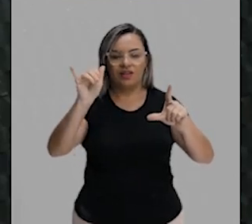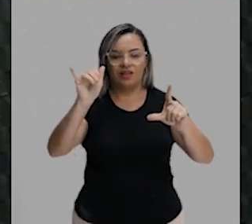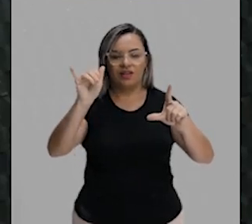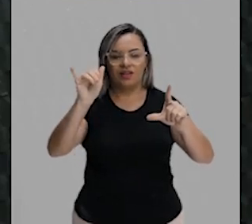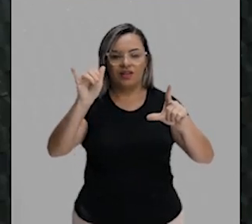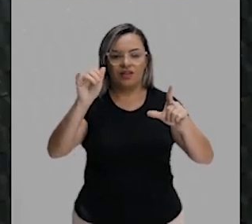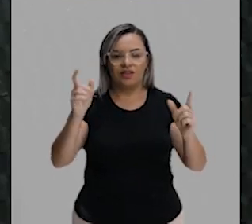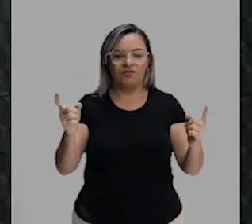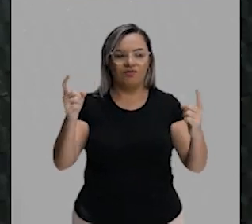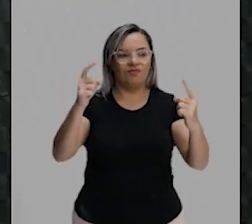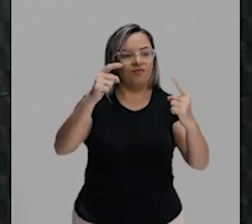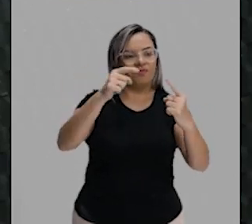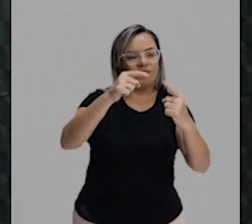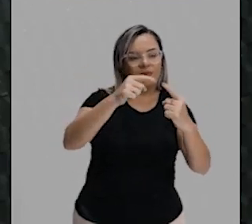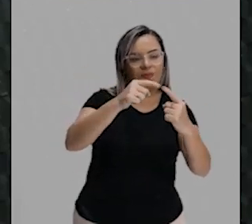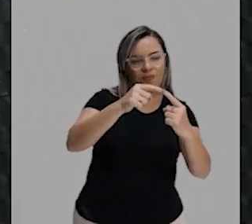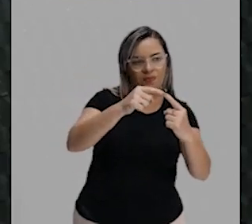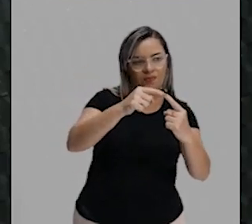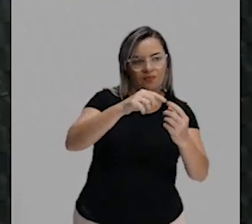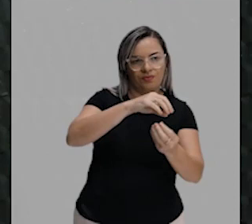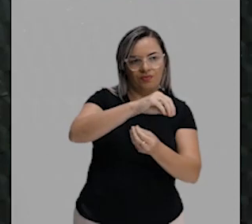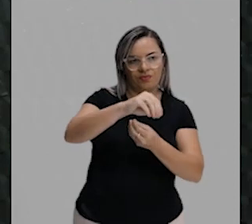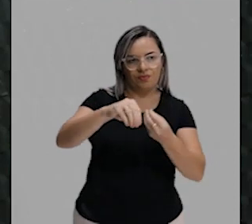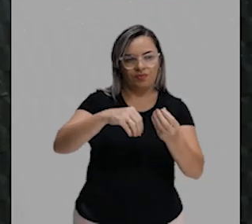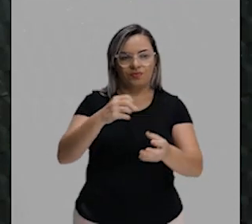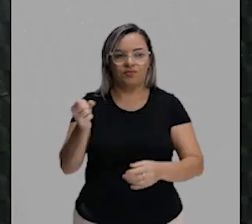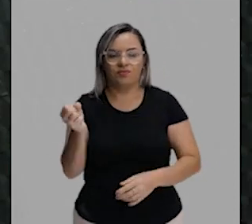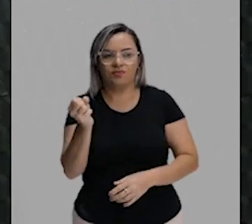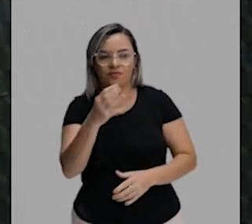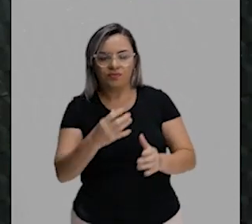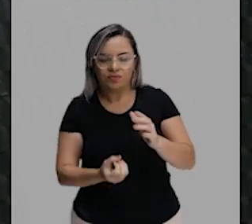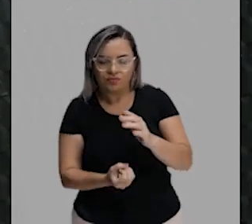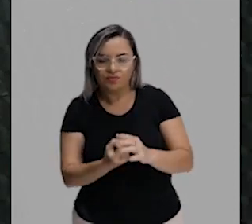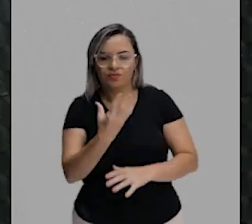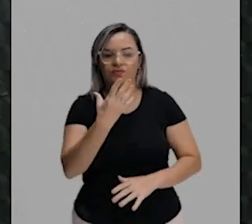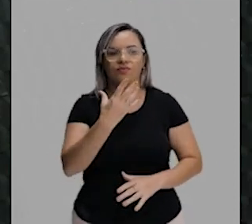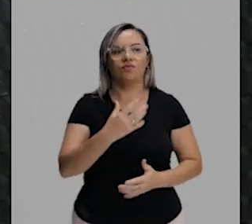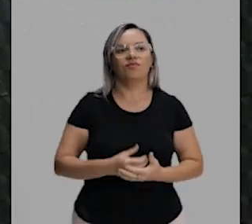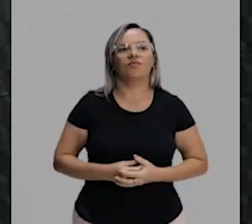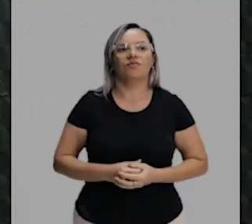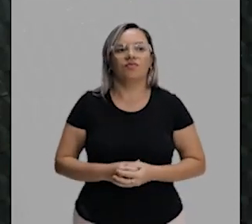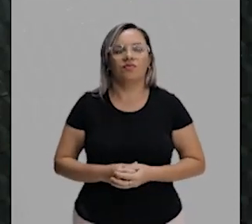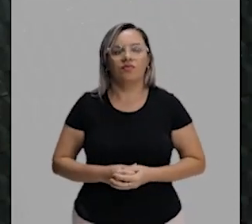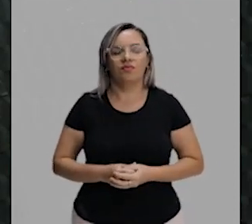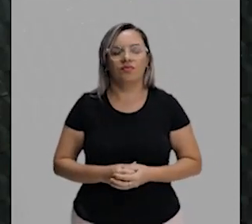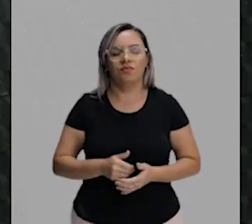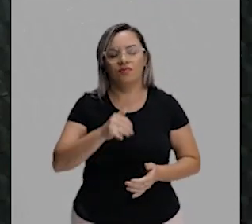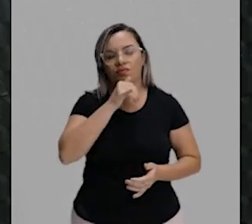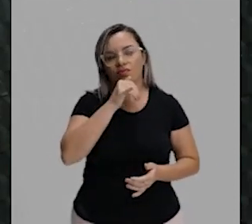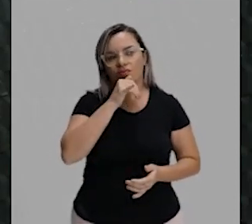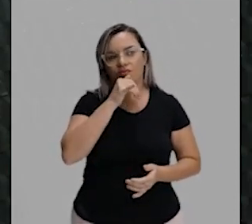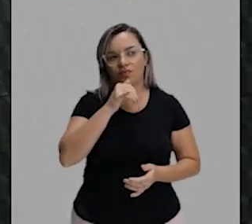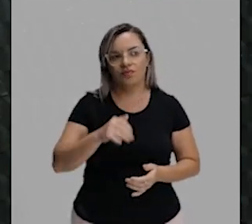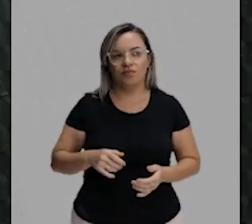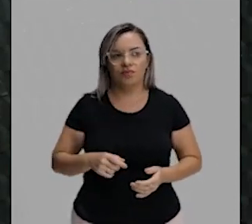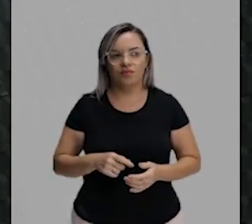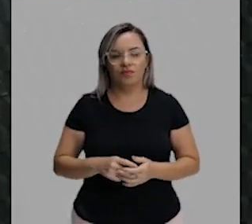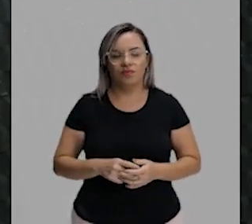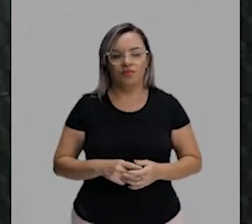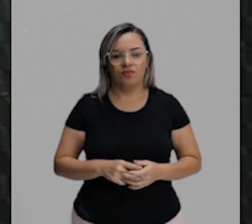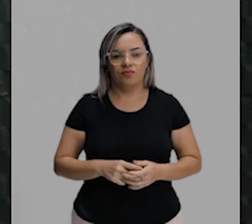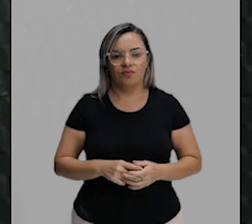coloração da pelagem desses camundongos. Se eu tiver, por exemplo, aqui, ó, esse genótipo